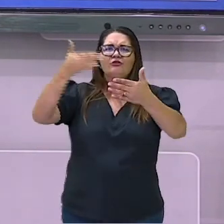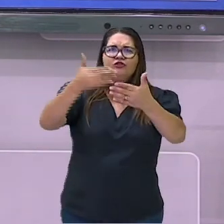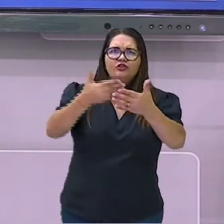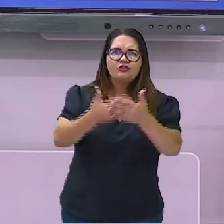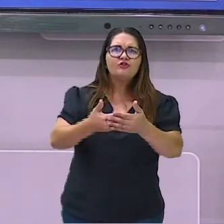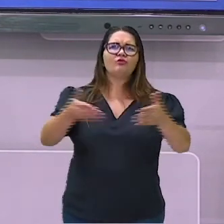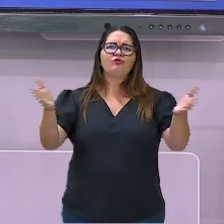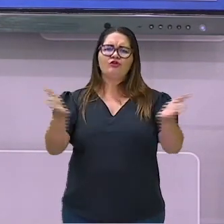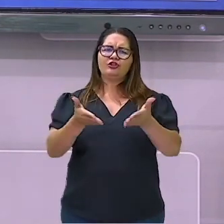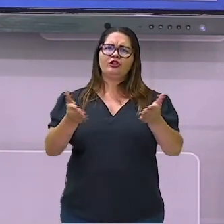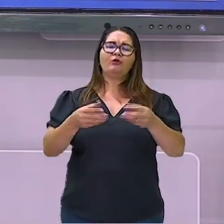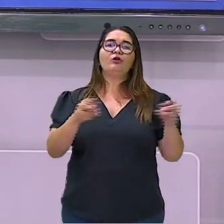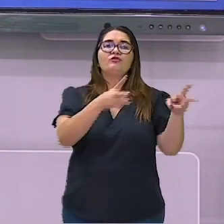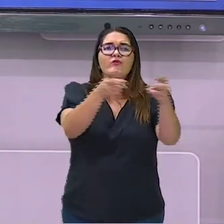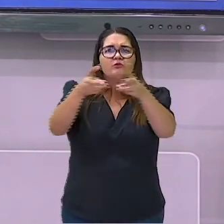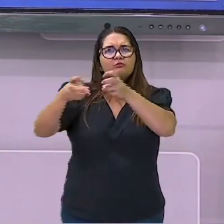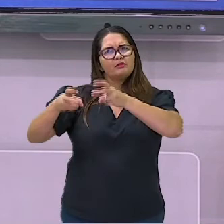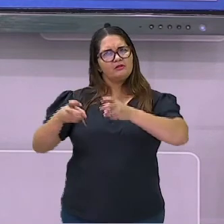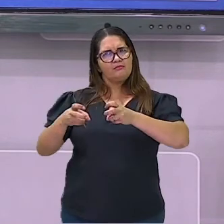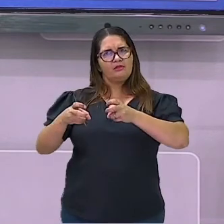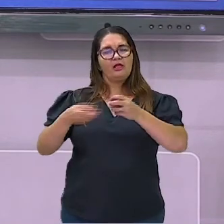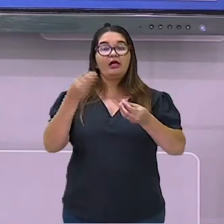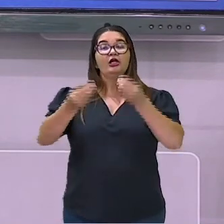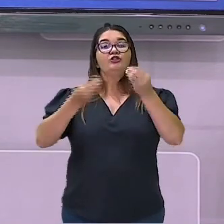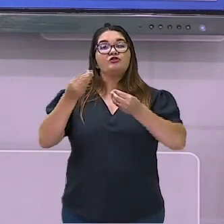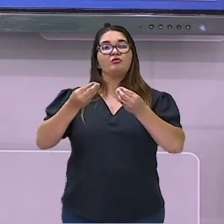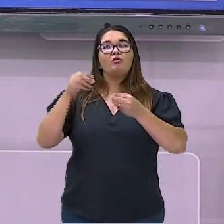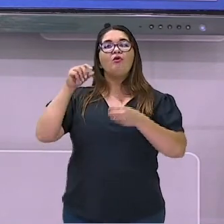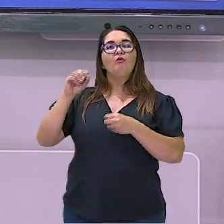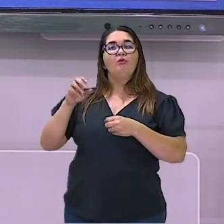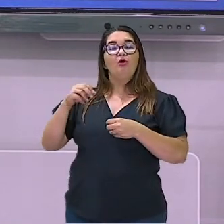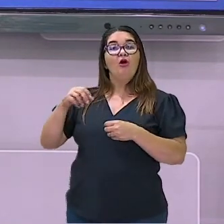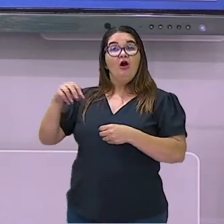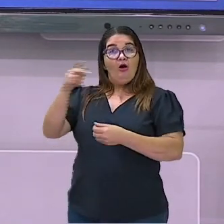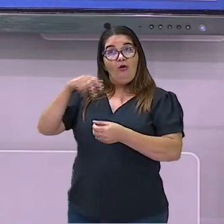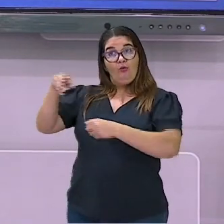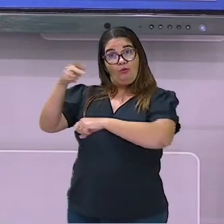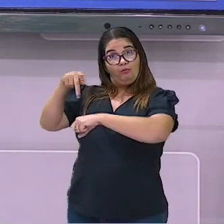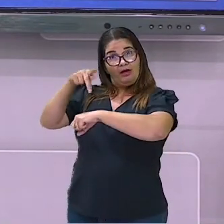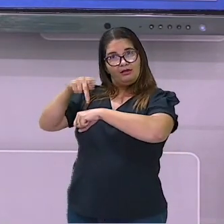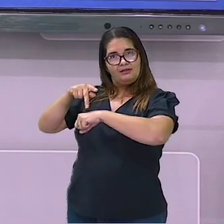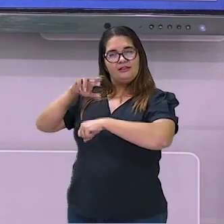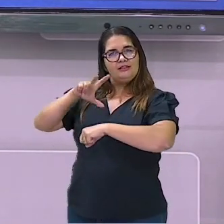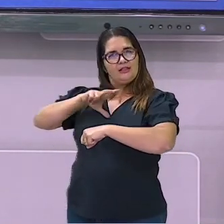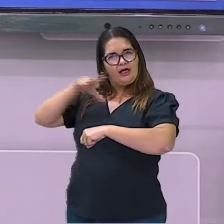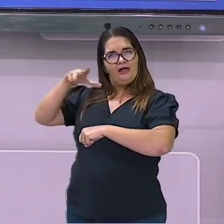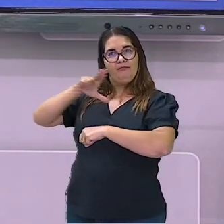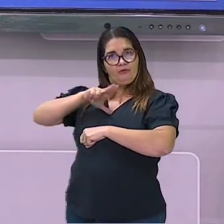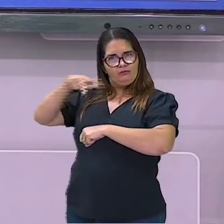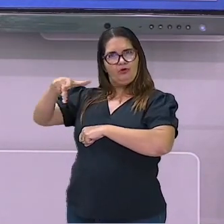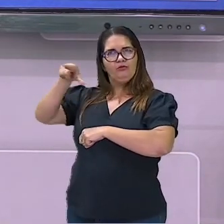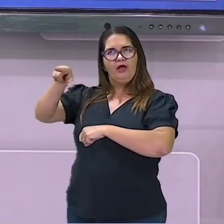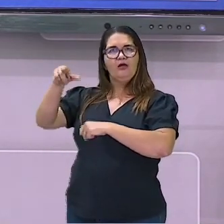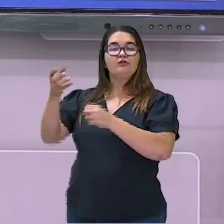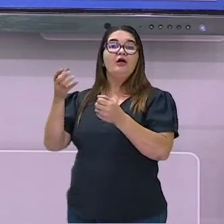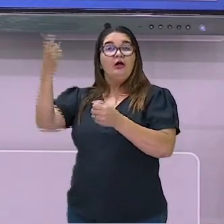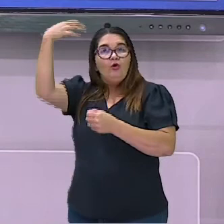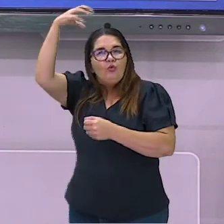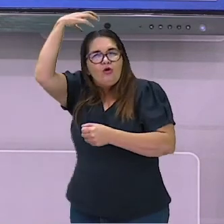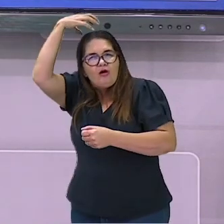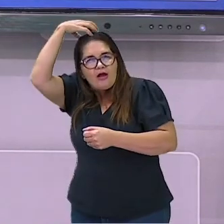a coroa queria quanto mais lucro, melhor, e isso é uma necessidade hoje